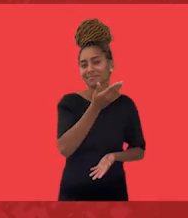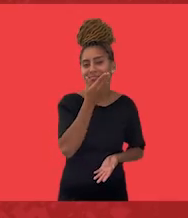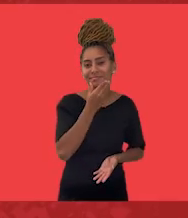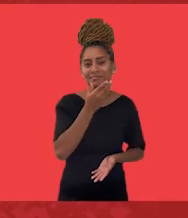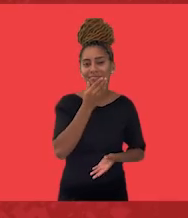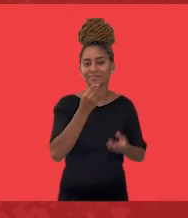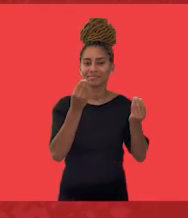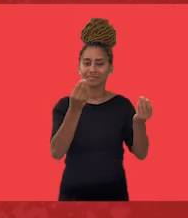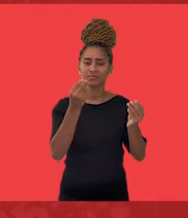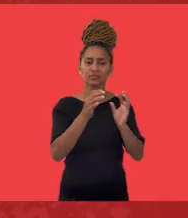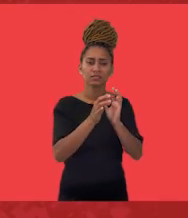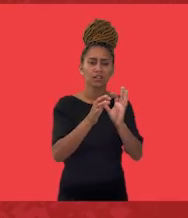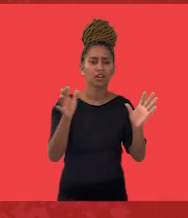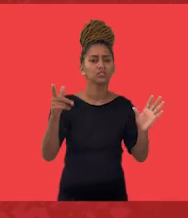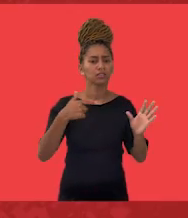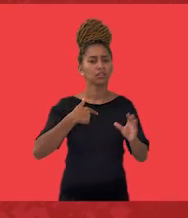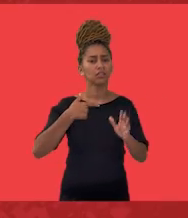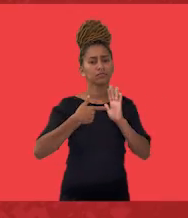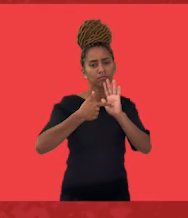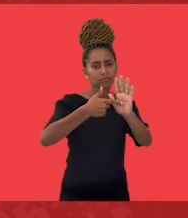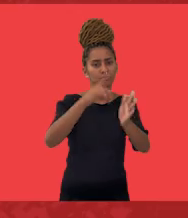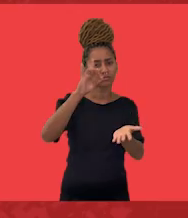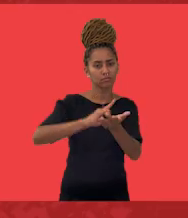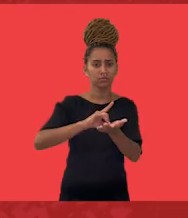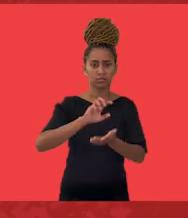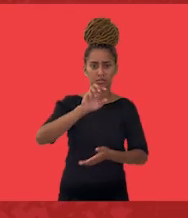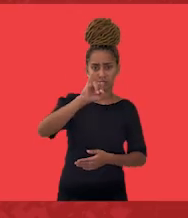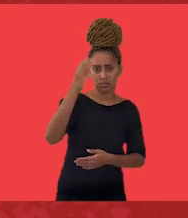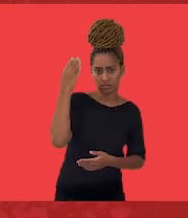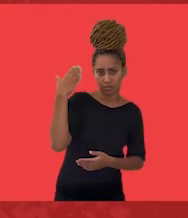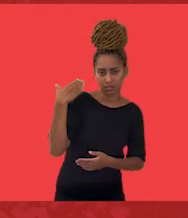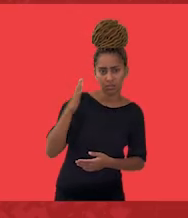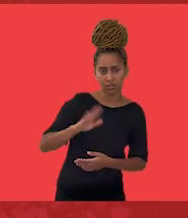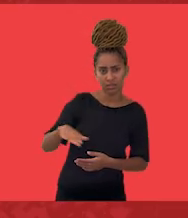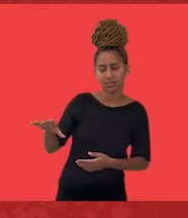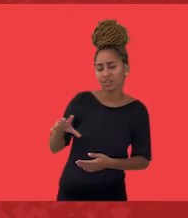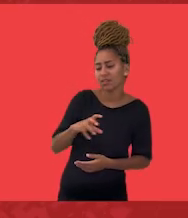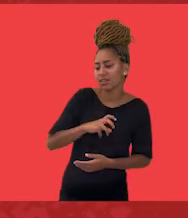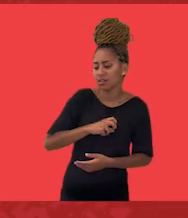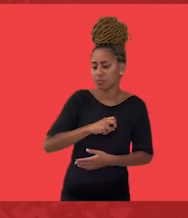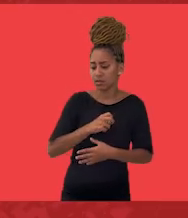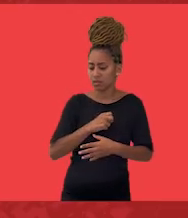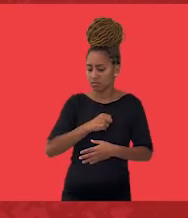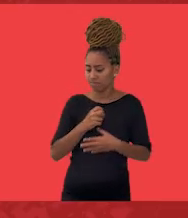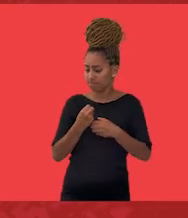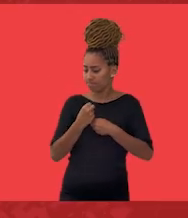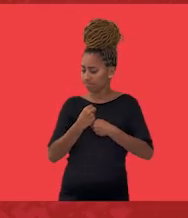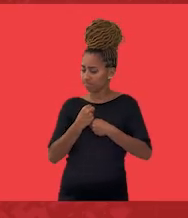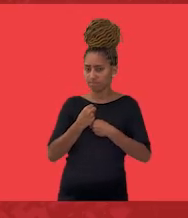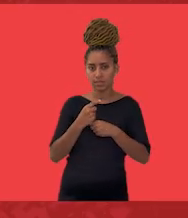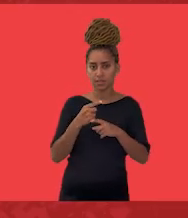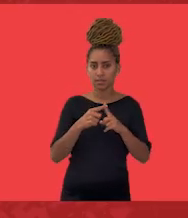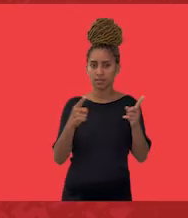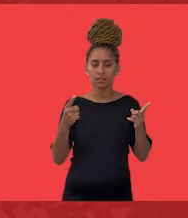na esperança de que teus olhos me fotografem através do volante. Sem lembrar modelo